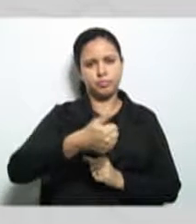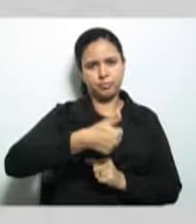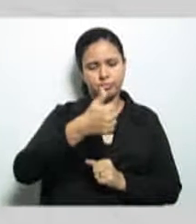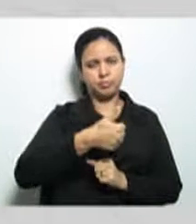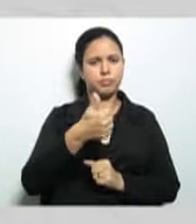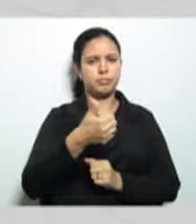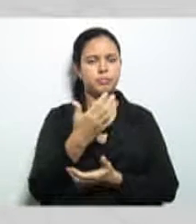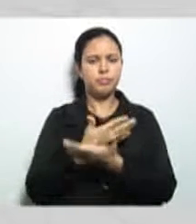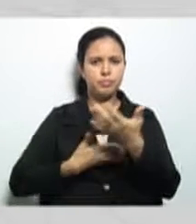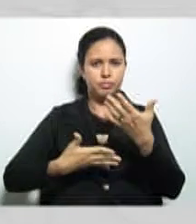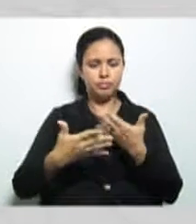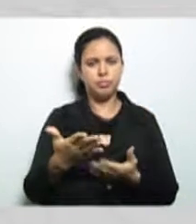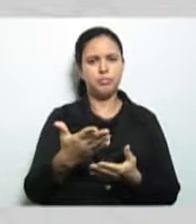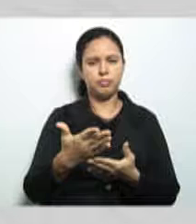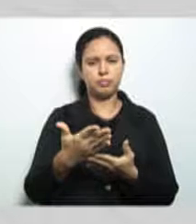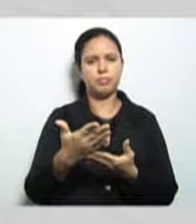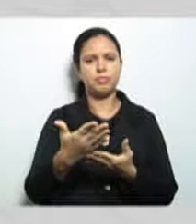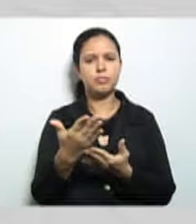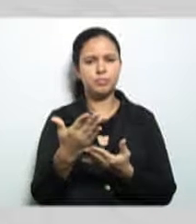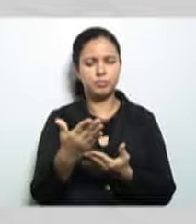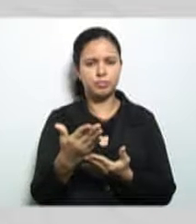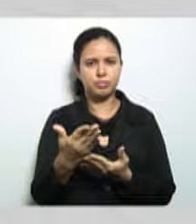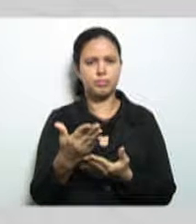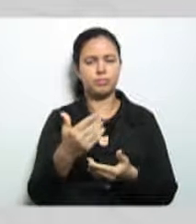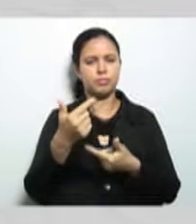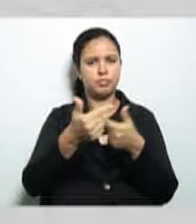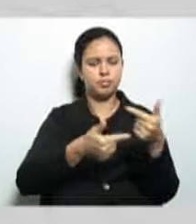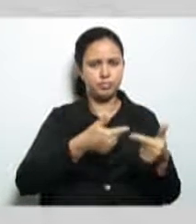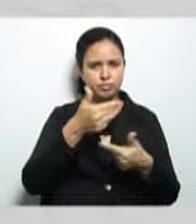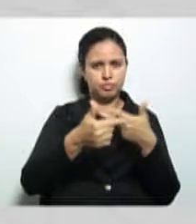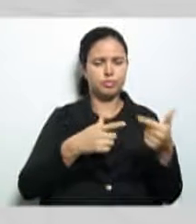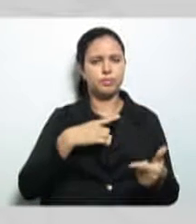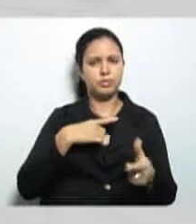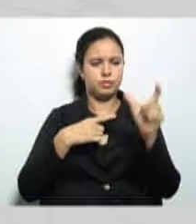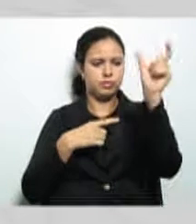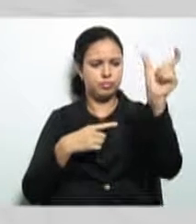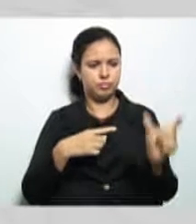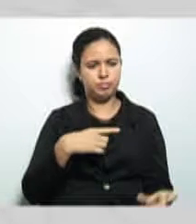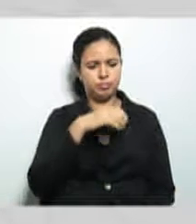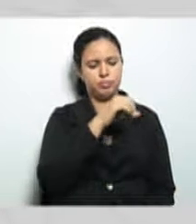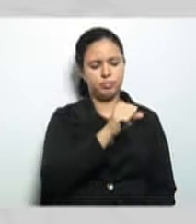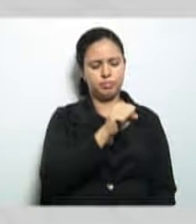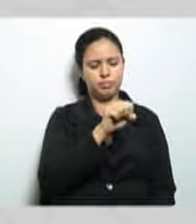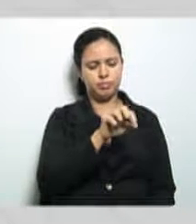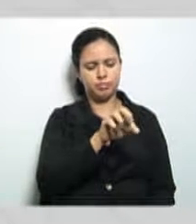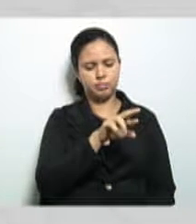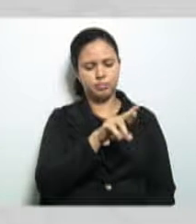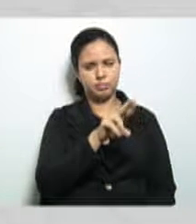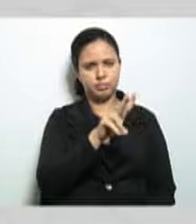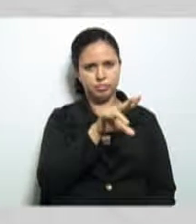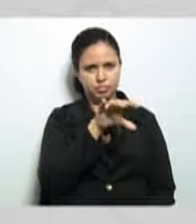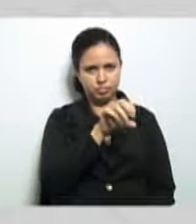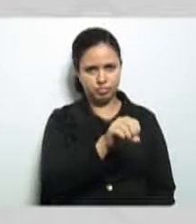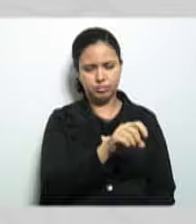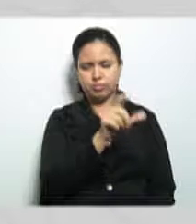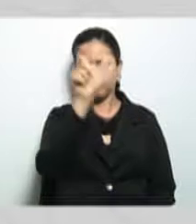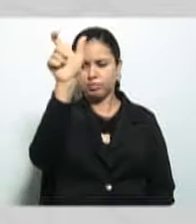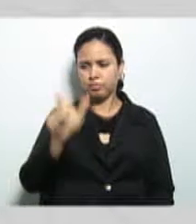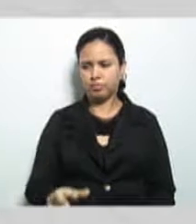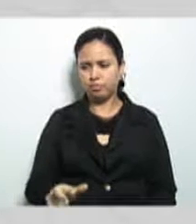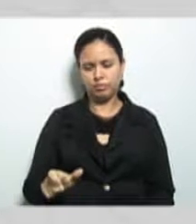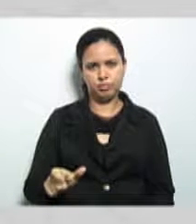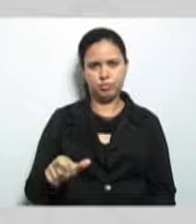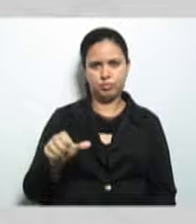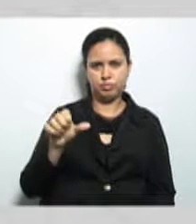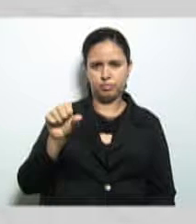relações serviço. Ou seja, havia um servo e havia um senhor. O servo deveria trabalhar em